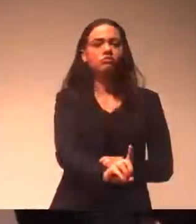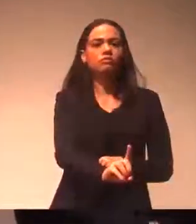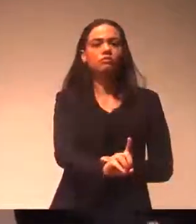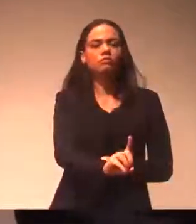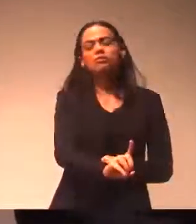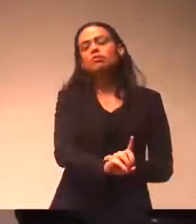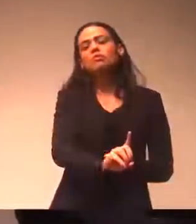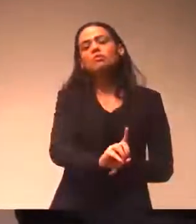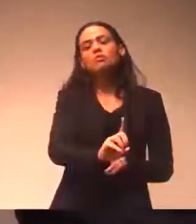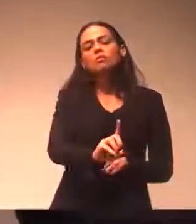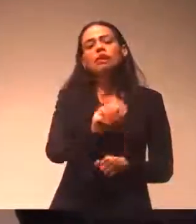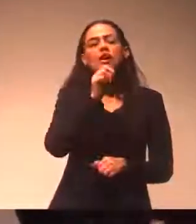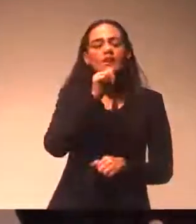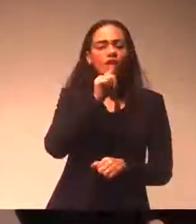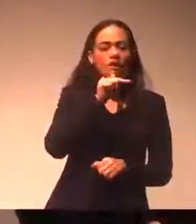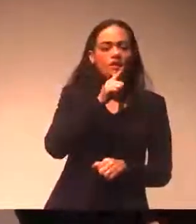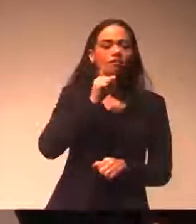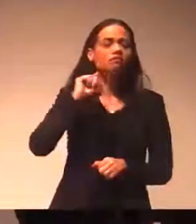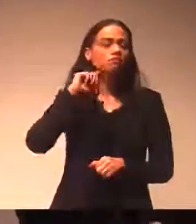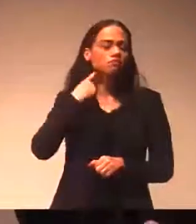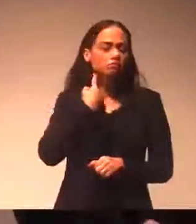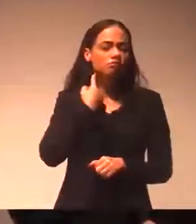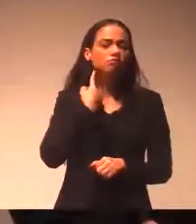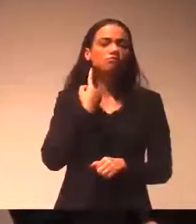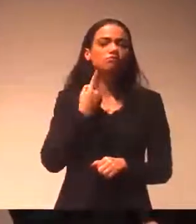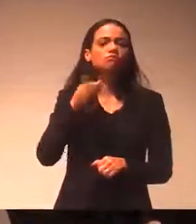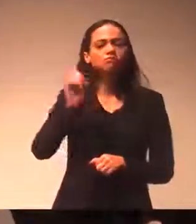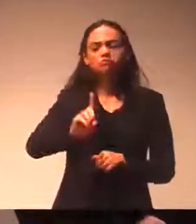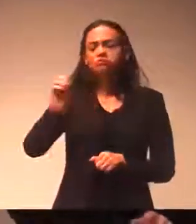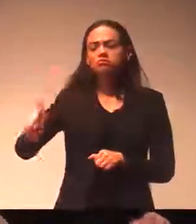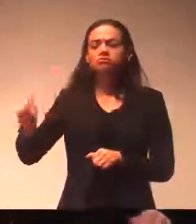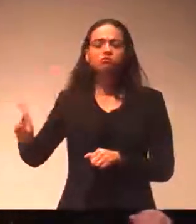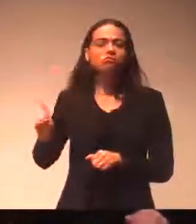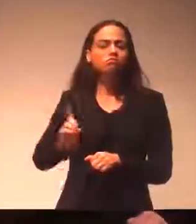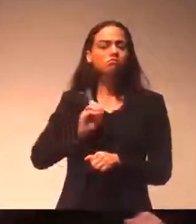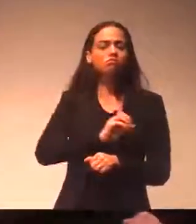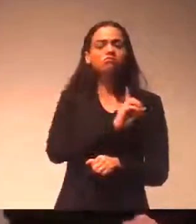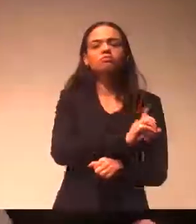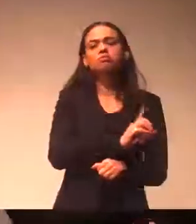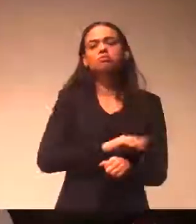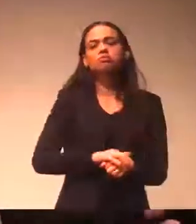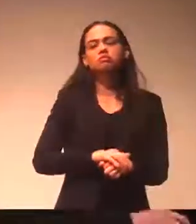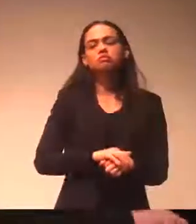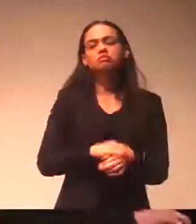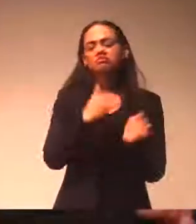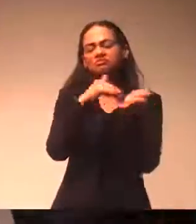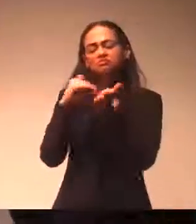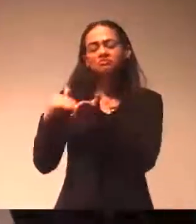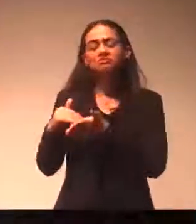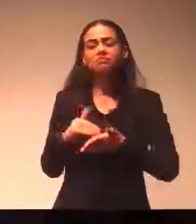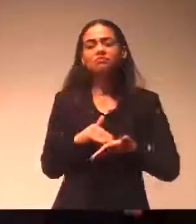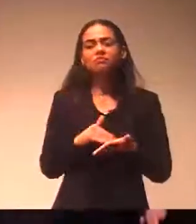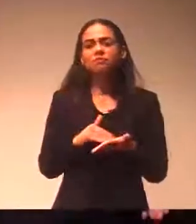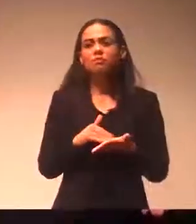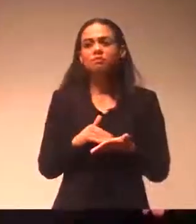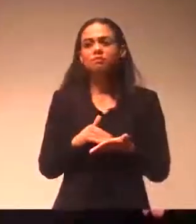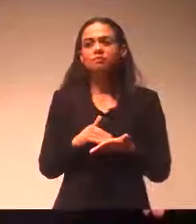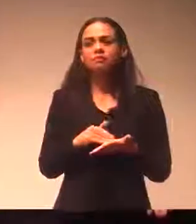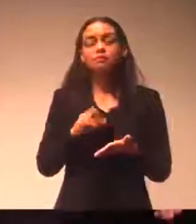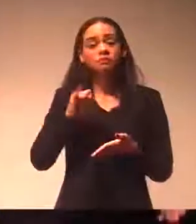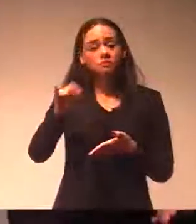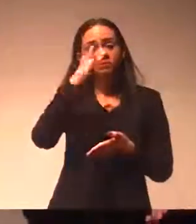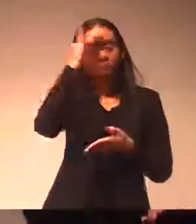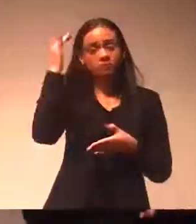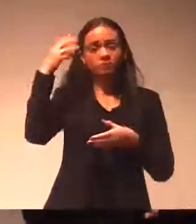esgoto, de tratamento, enfim, todas as diretorias. Vamos ver se são pessoas técnicas habilitadas que